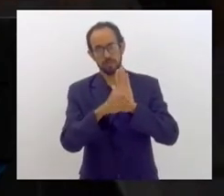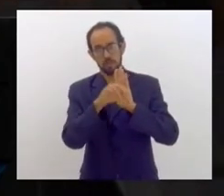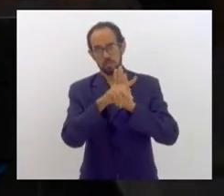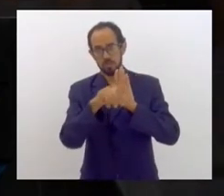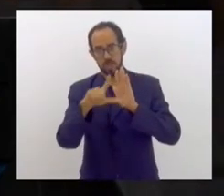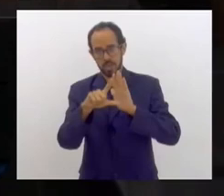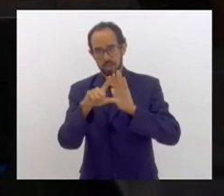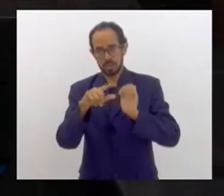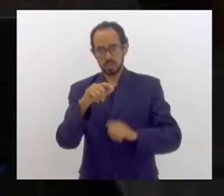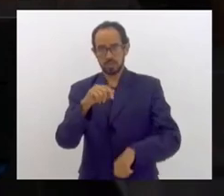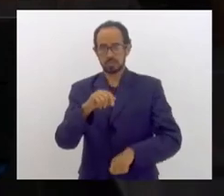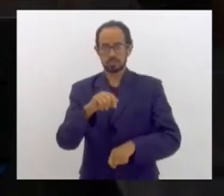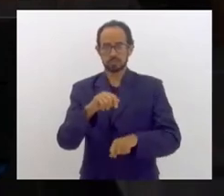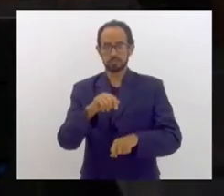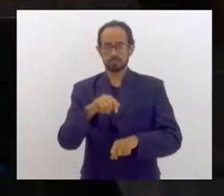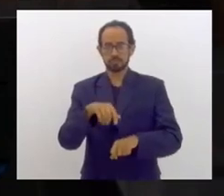lei,